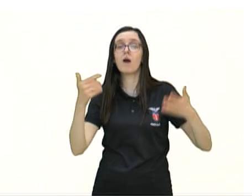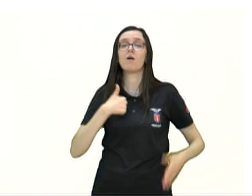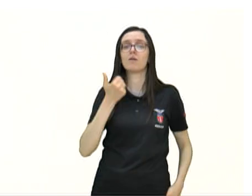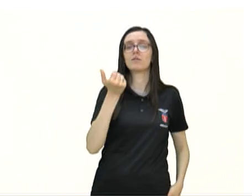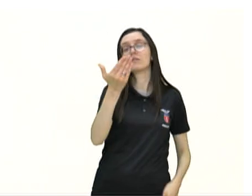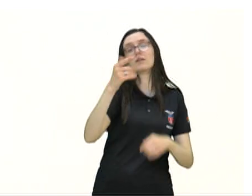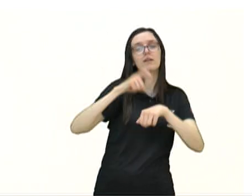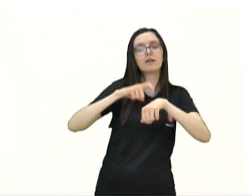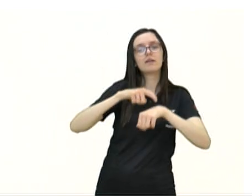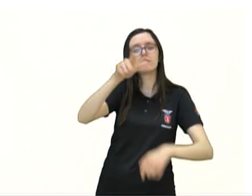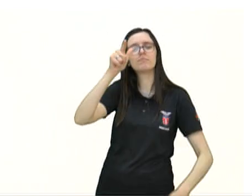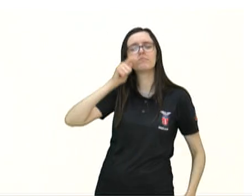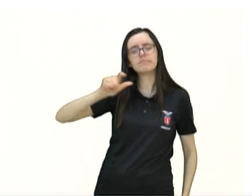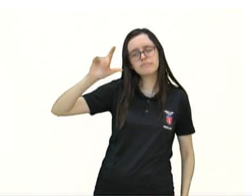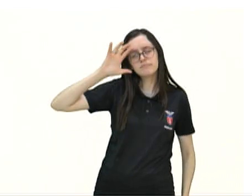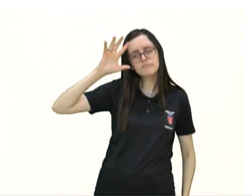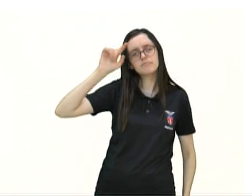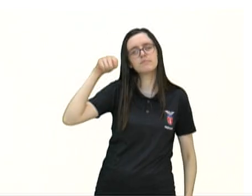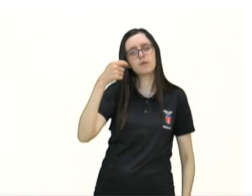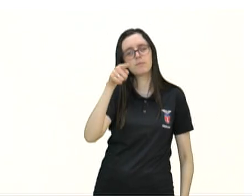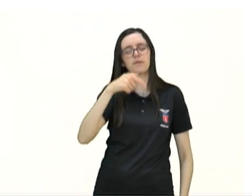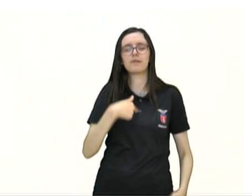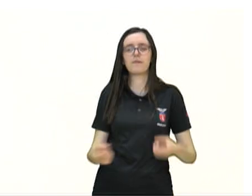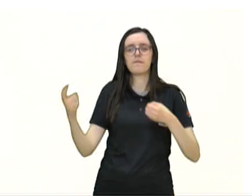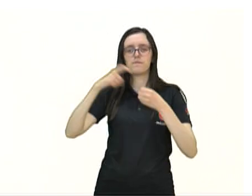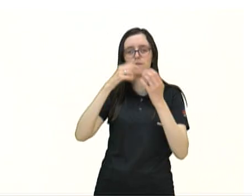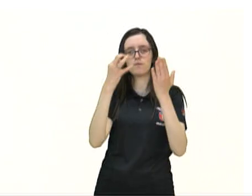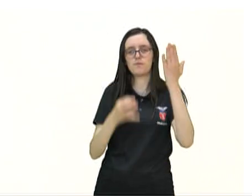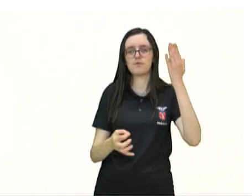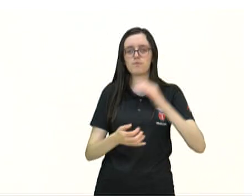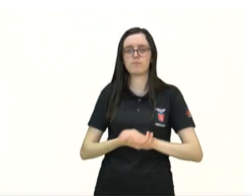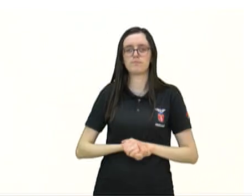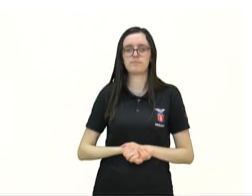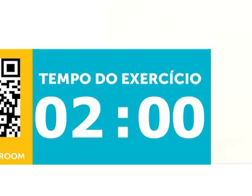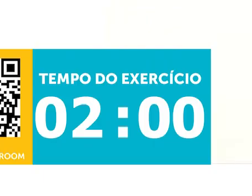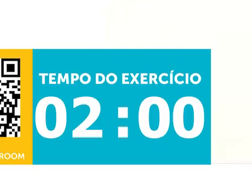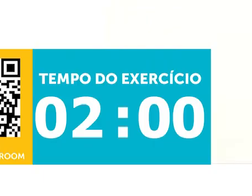tempinho para você pensar a respeito disso e eu volto para corrigir.